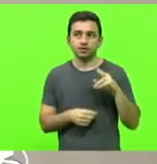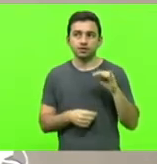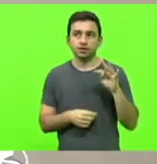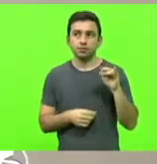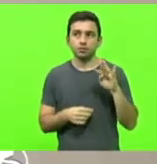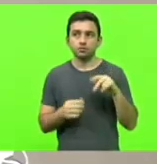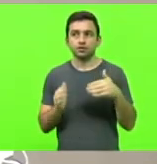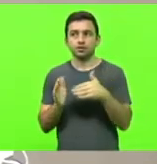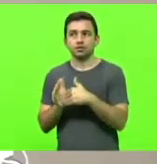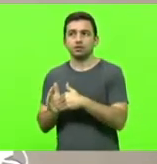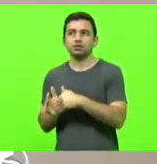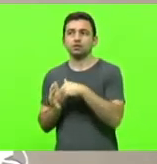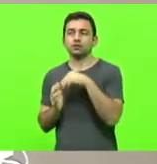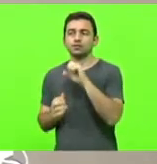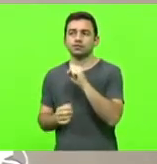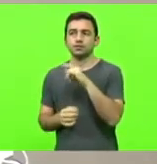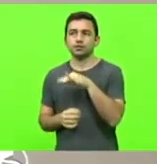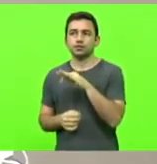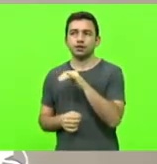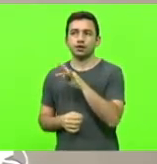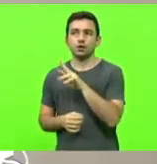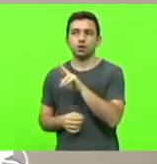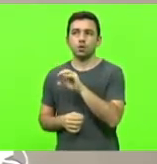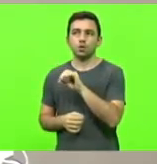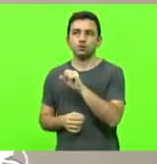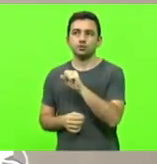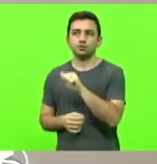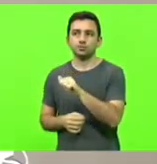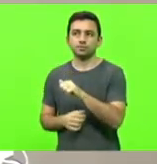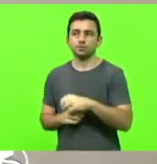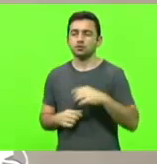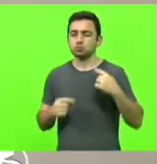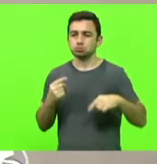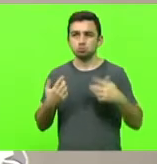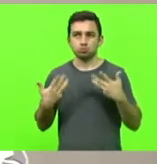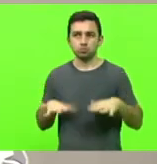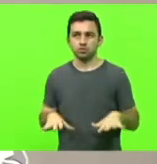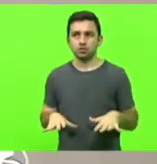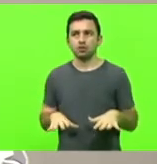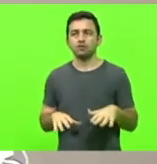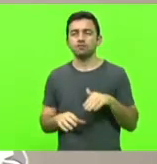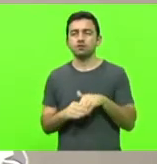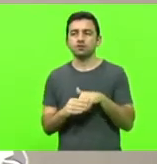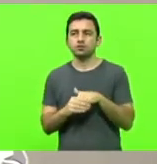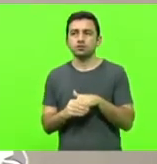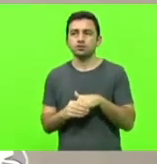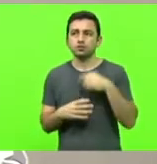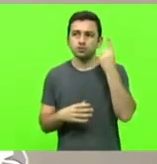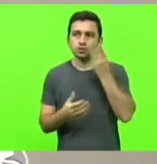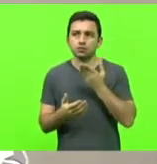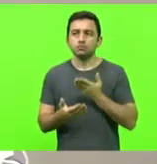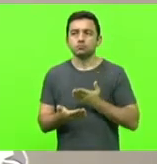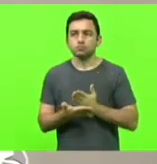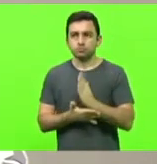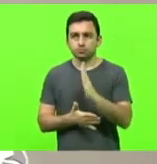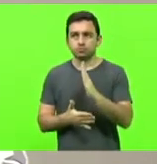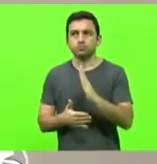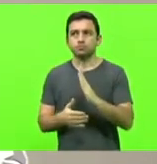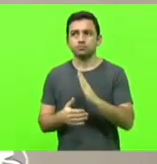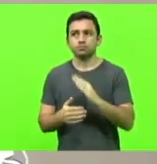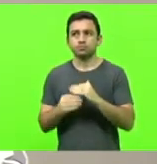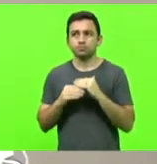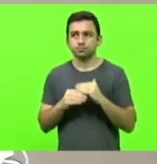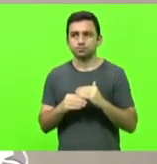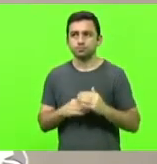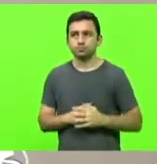Santa Rosa de Lima, em discussão. Não havendo quem queira discutir, em votação. Deputados que aprovam, permaneçam como se encontram.